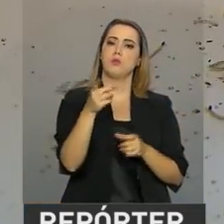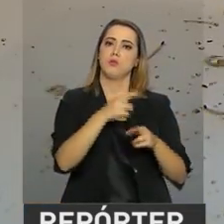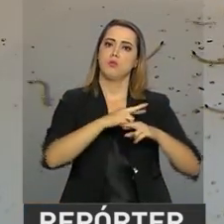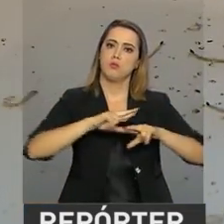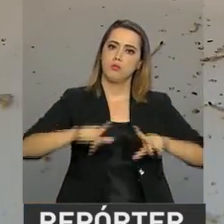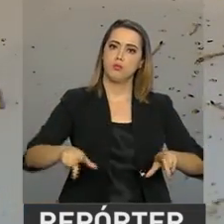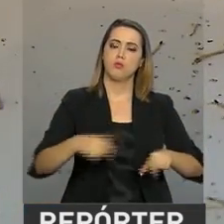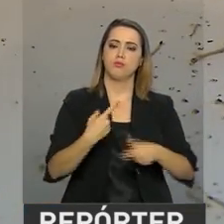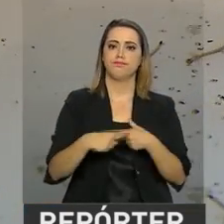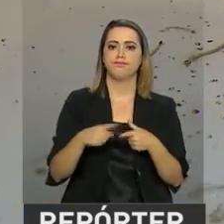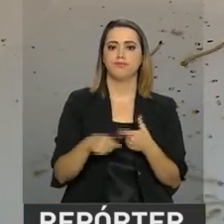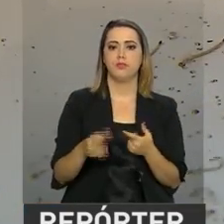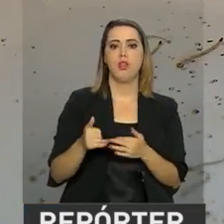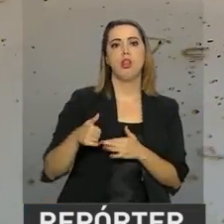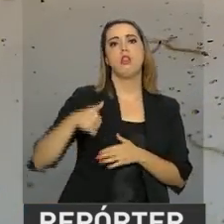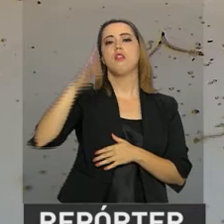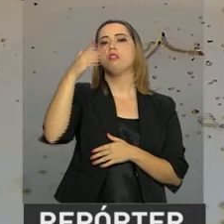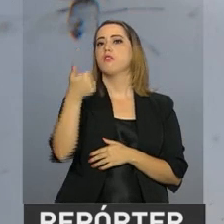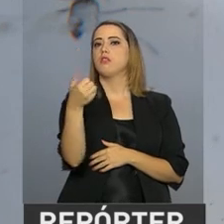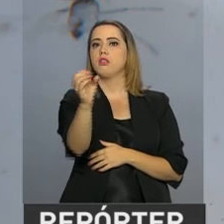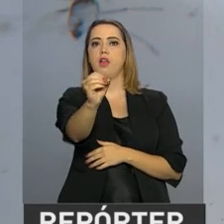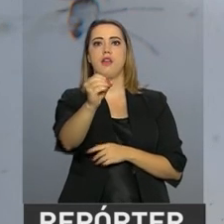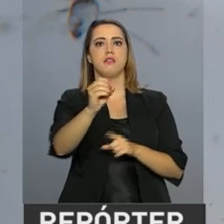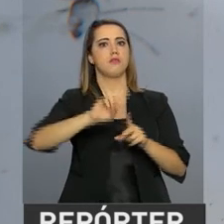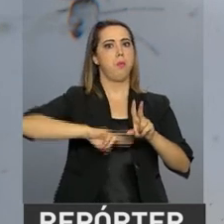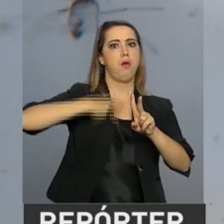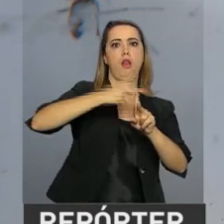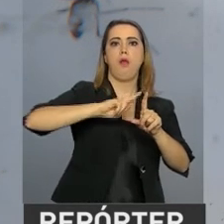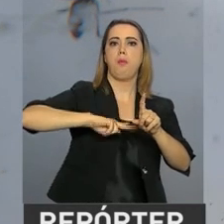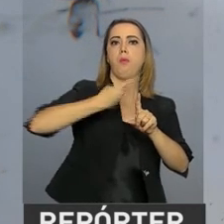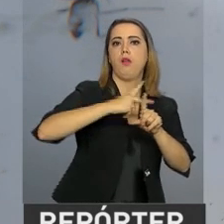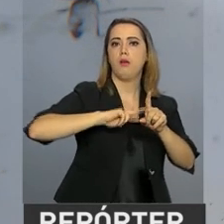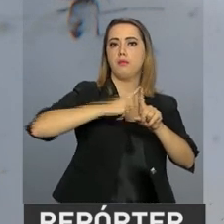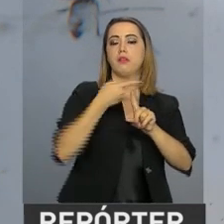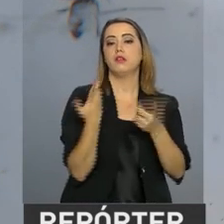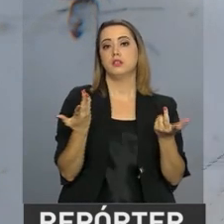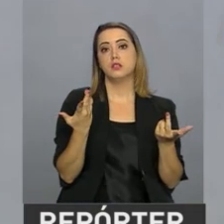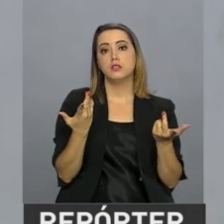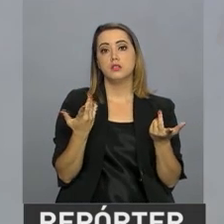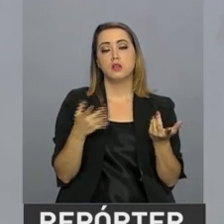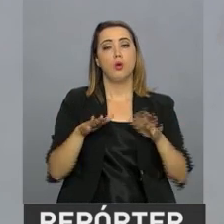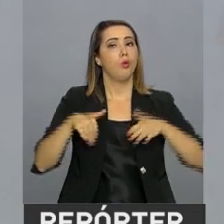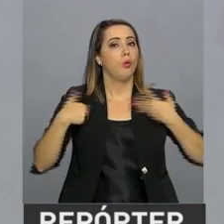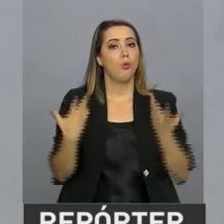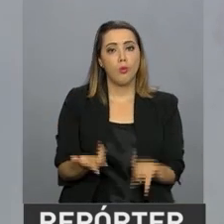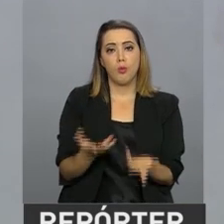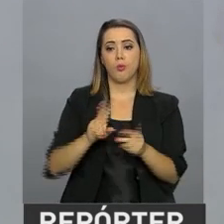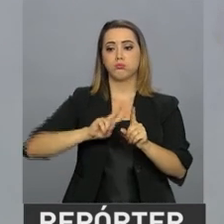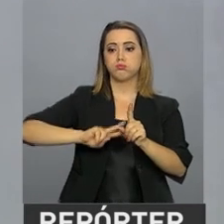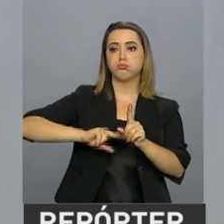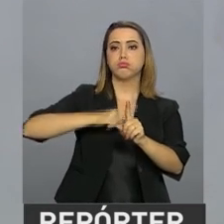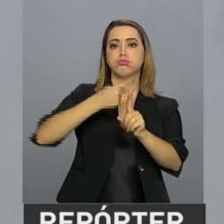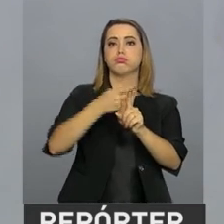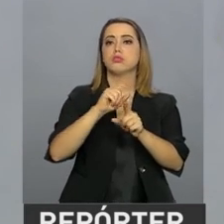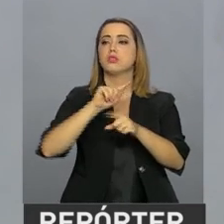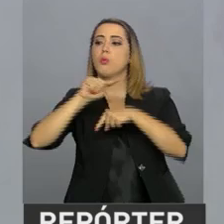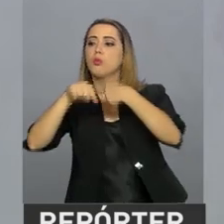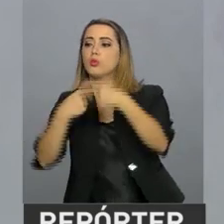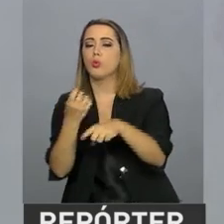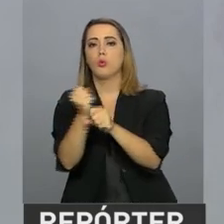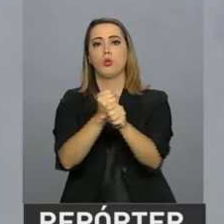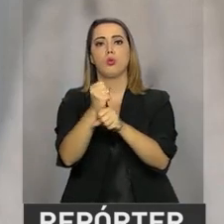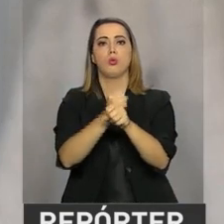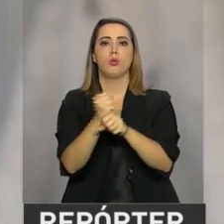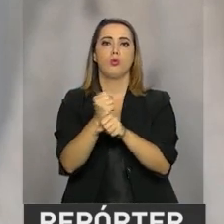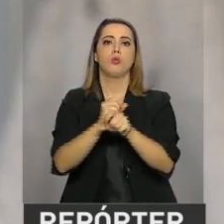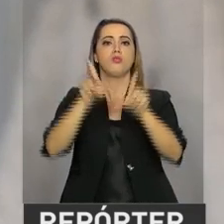250 mil casos, 10 vezes de crescimento. Então, qualquer crescimento para o ano que vem né, que seja muito menor do que